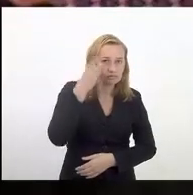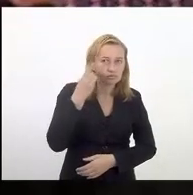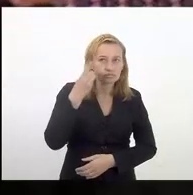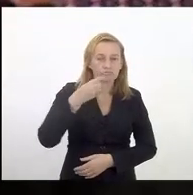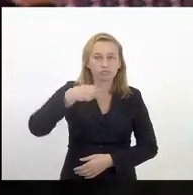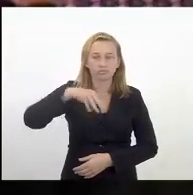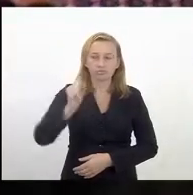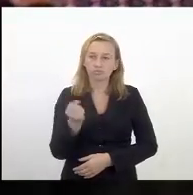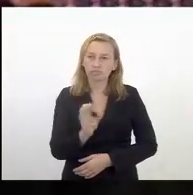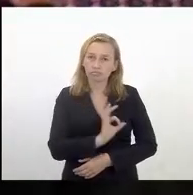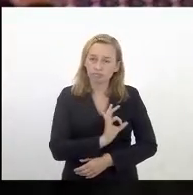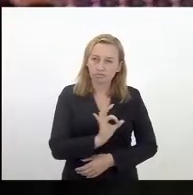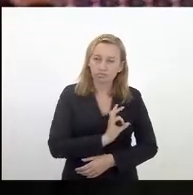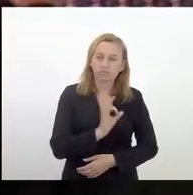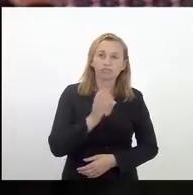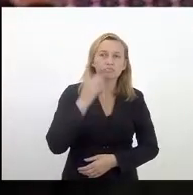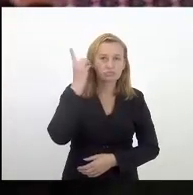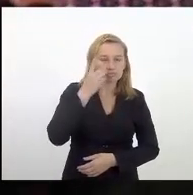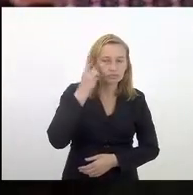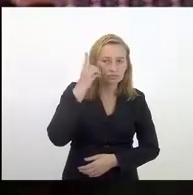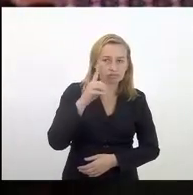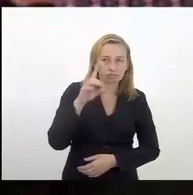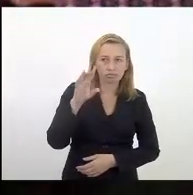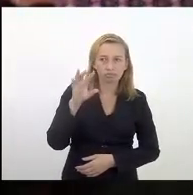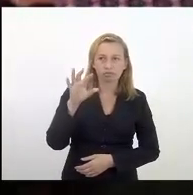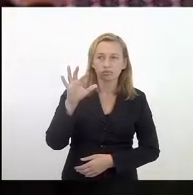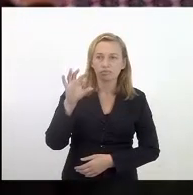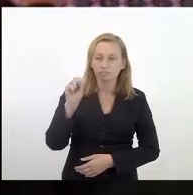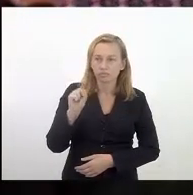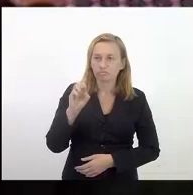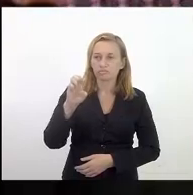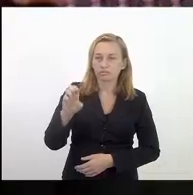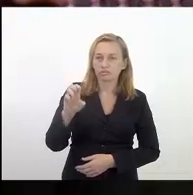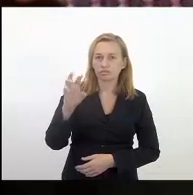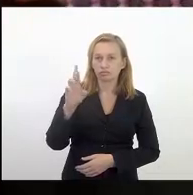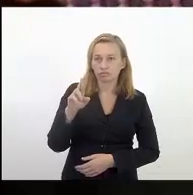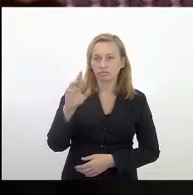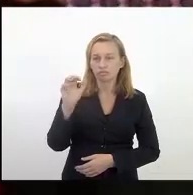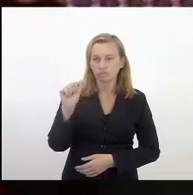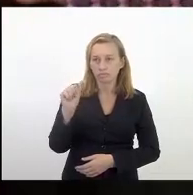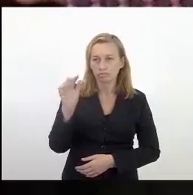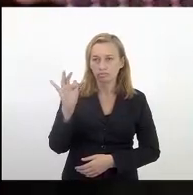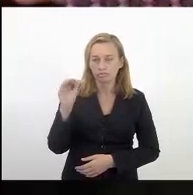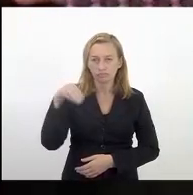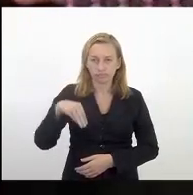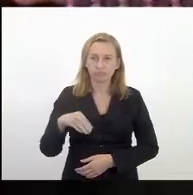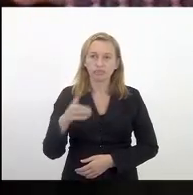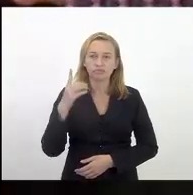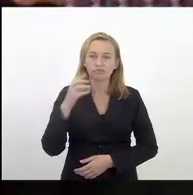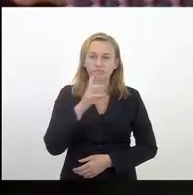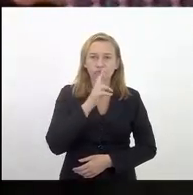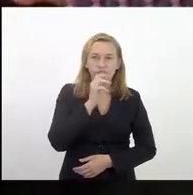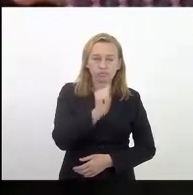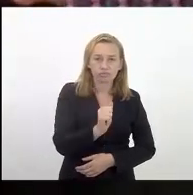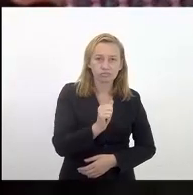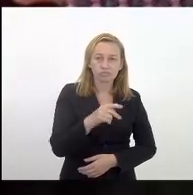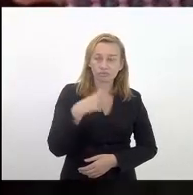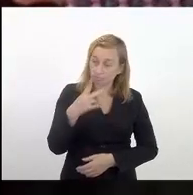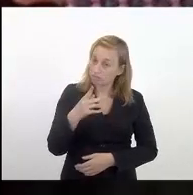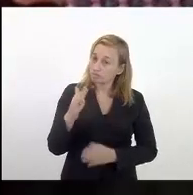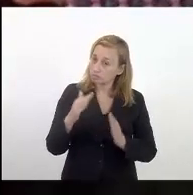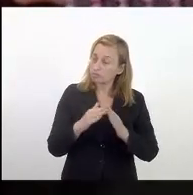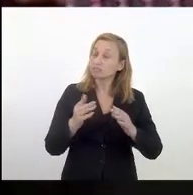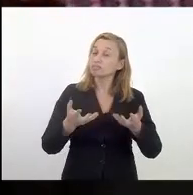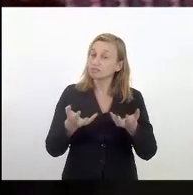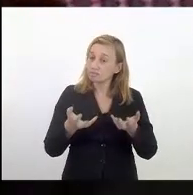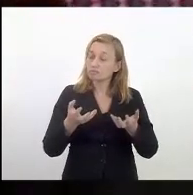Rocha Deputado Serafina e deputado waldeck Deputado Rodrigo Amorim fazendo menção a atuação dessa casa mas eu